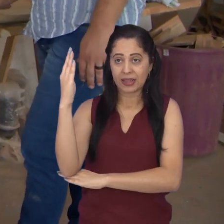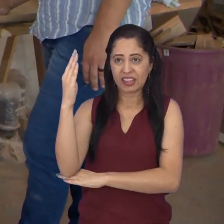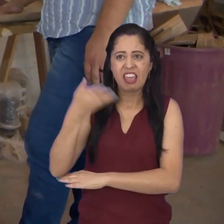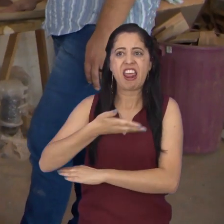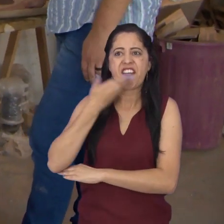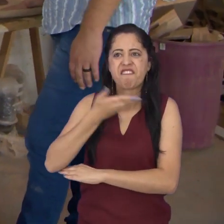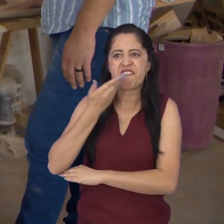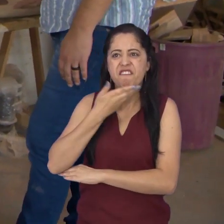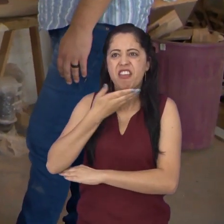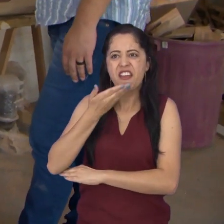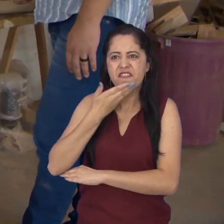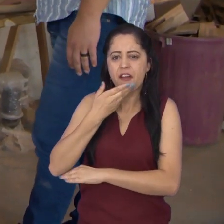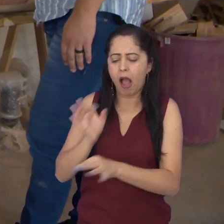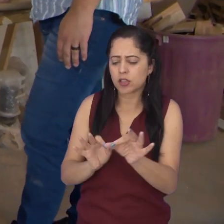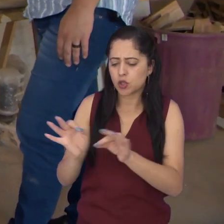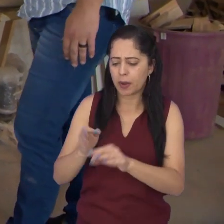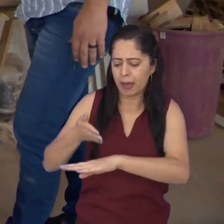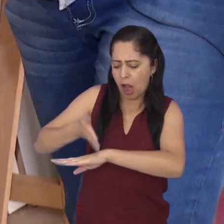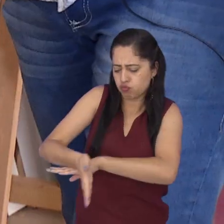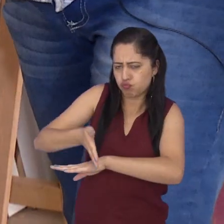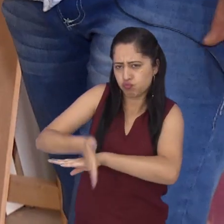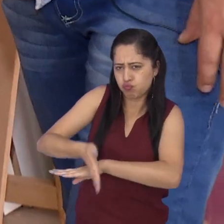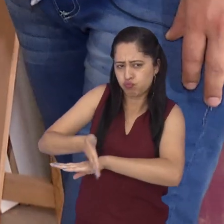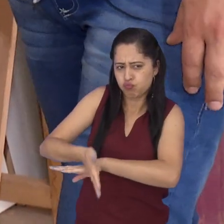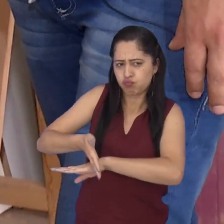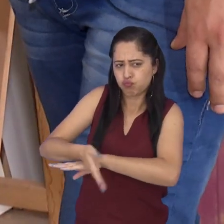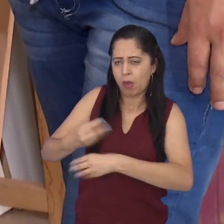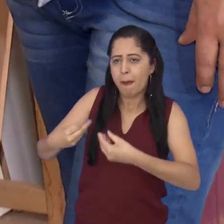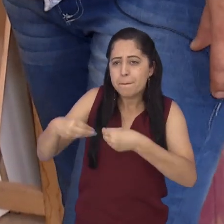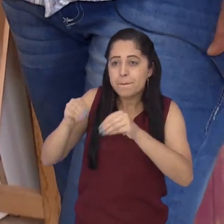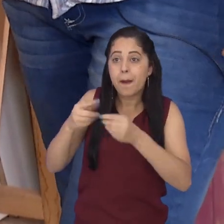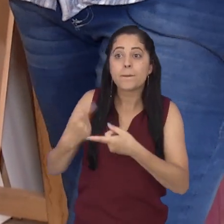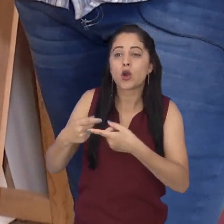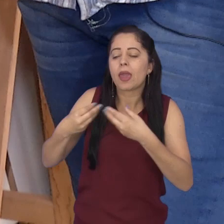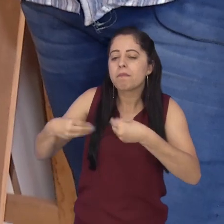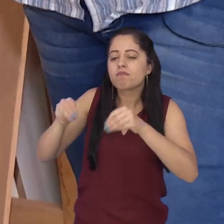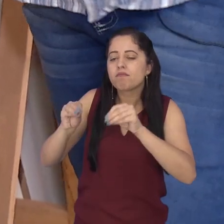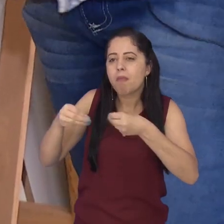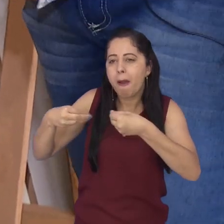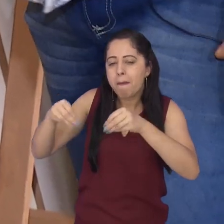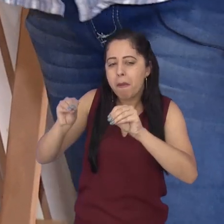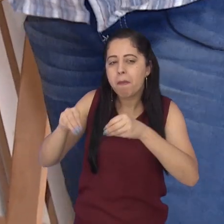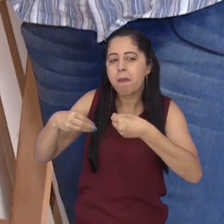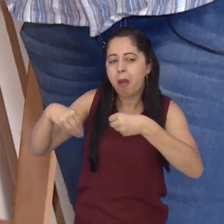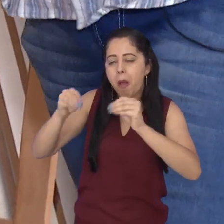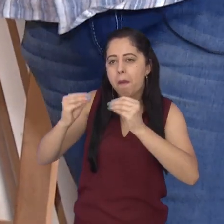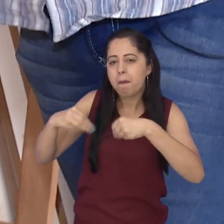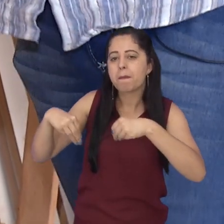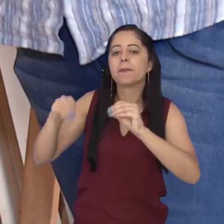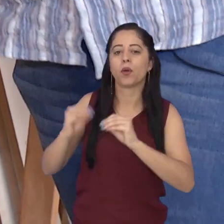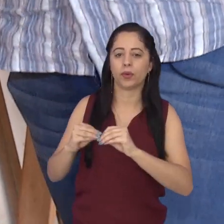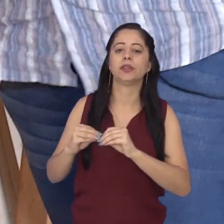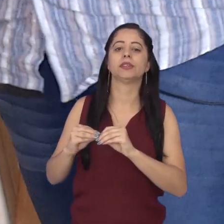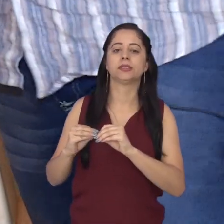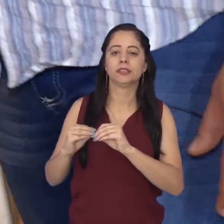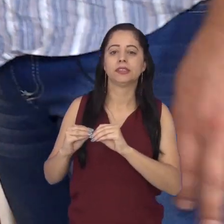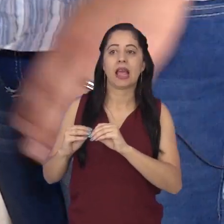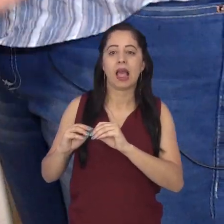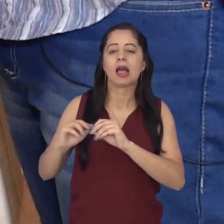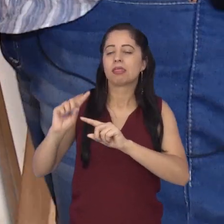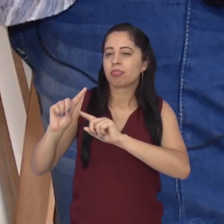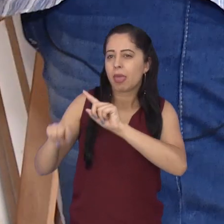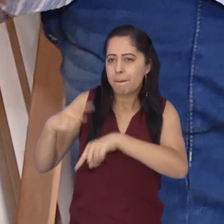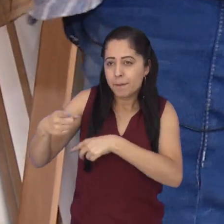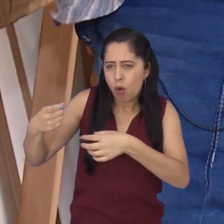é fácil de se esculpir, e por ela ser uma madeira mole, ela não racha. né? Então depois dela, do processo de